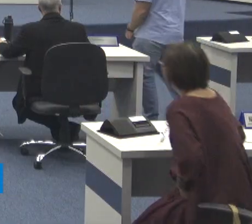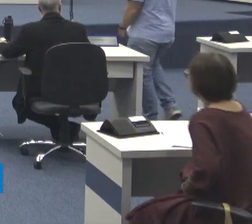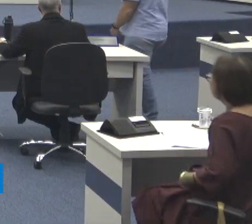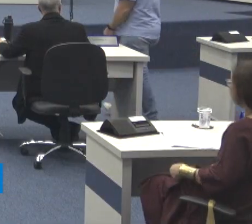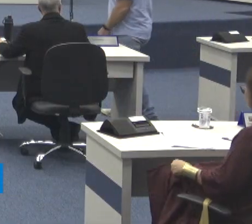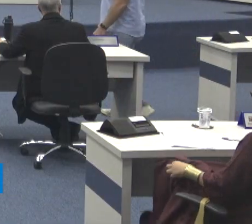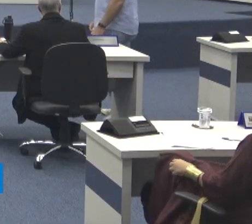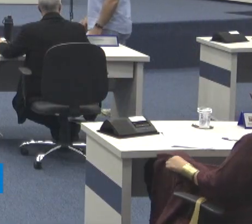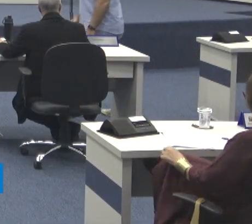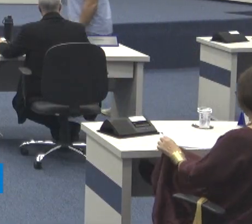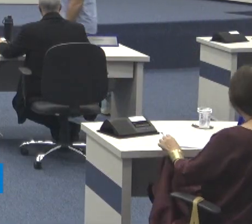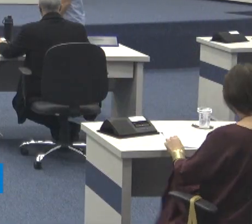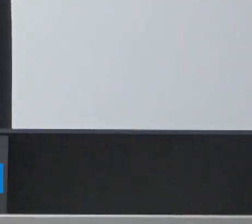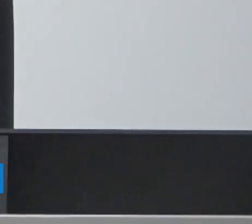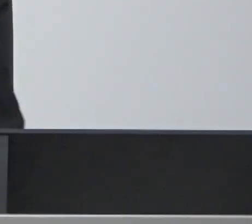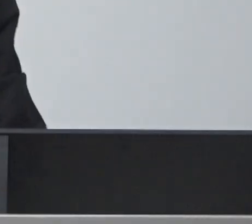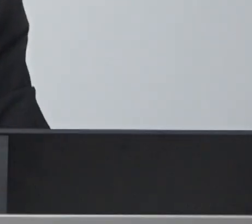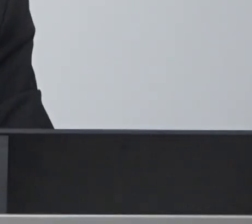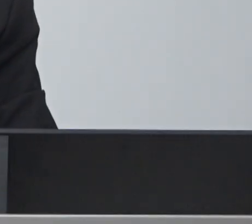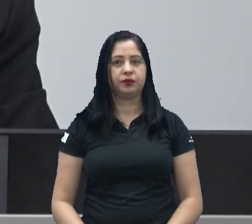Aberta a votação.